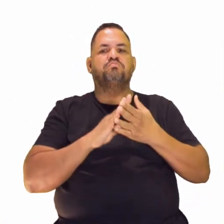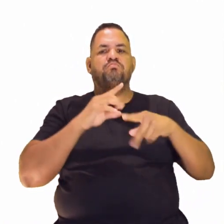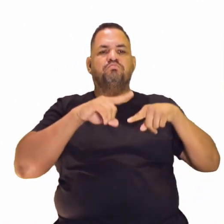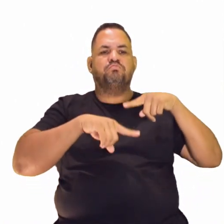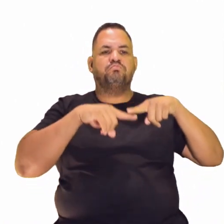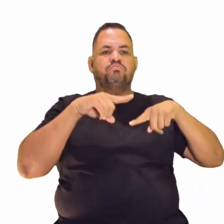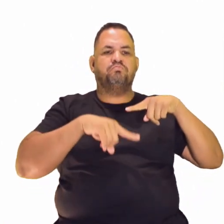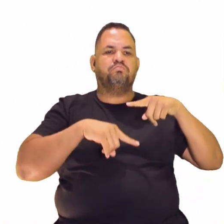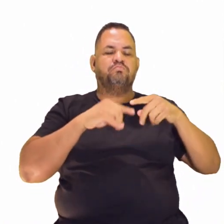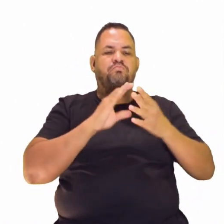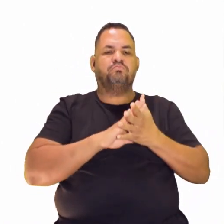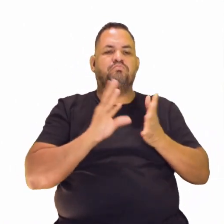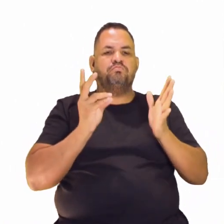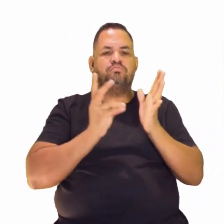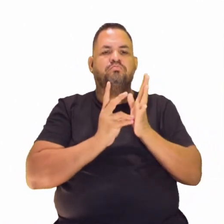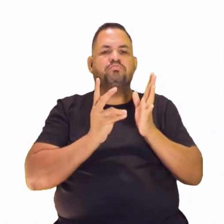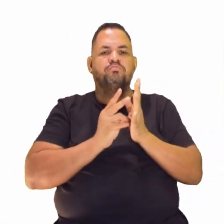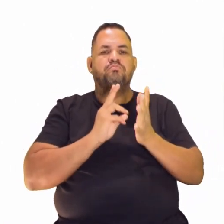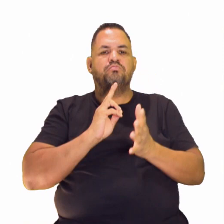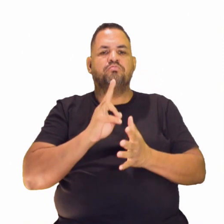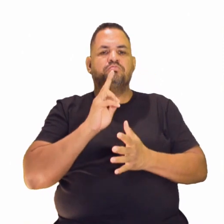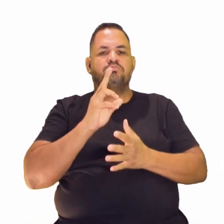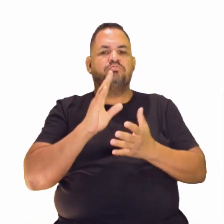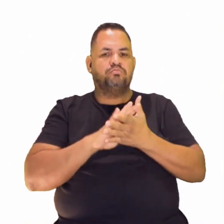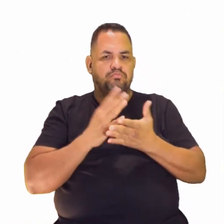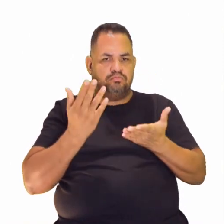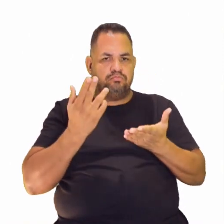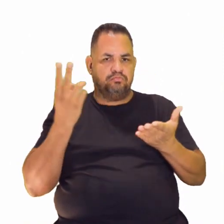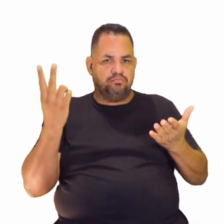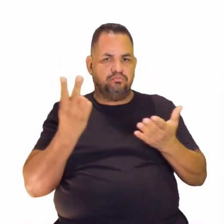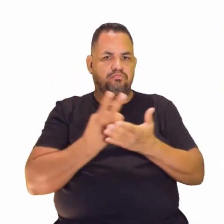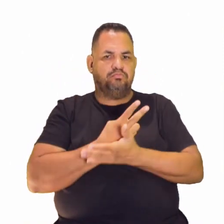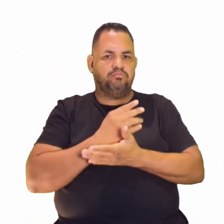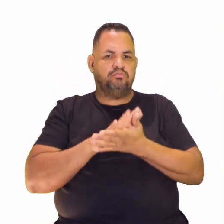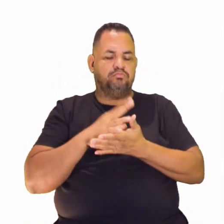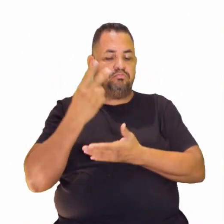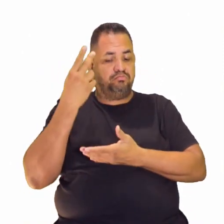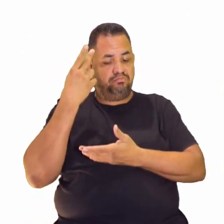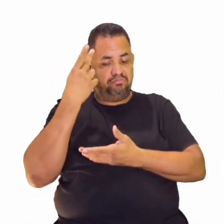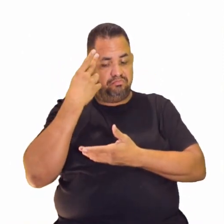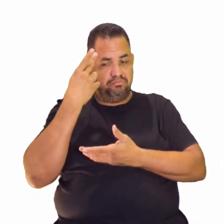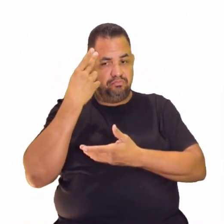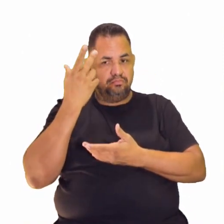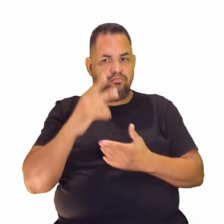museológica dos artefatos indígenas continua a vigorar no senso comum.